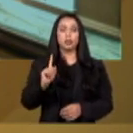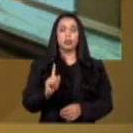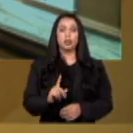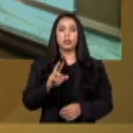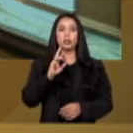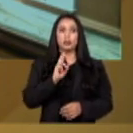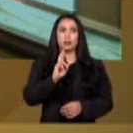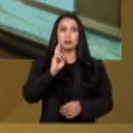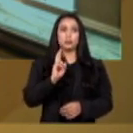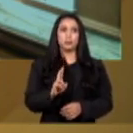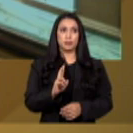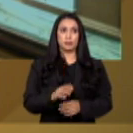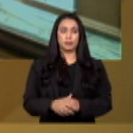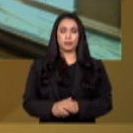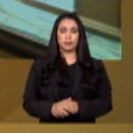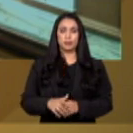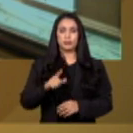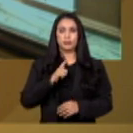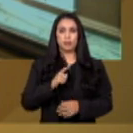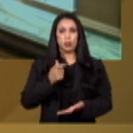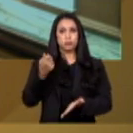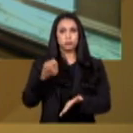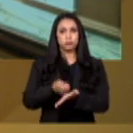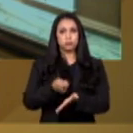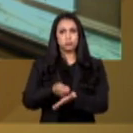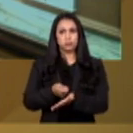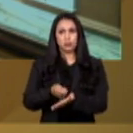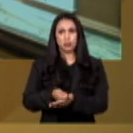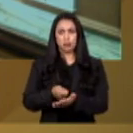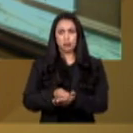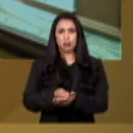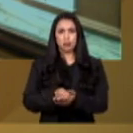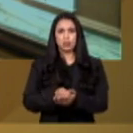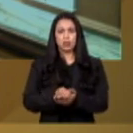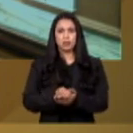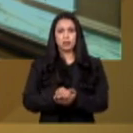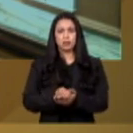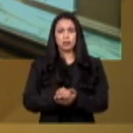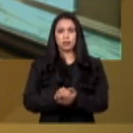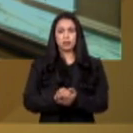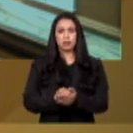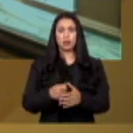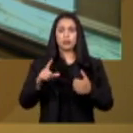nome desta assuma obrigações de natureza pecuniária